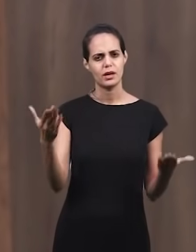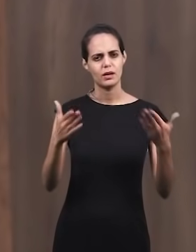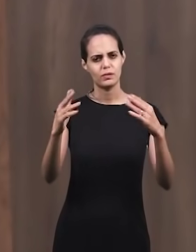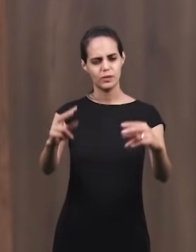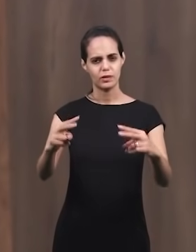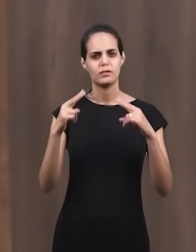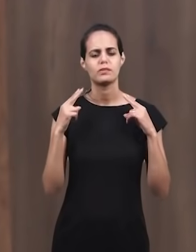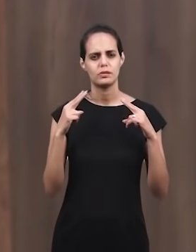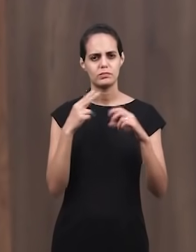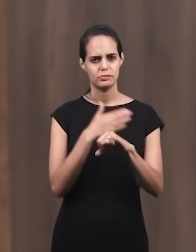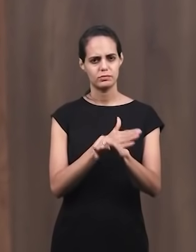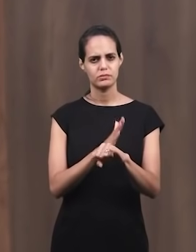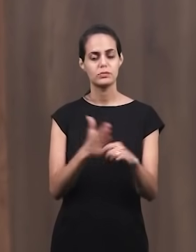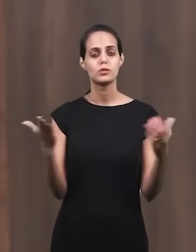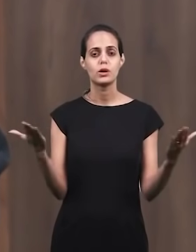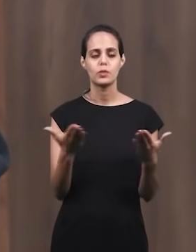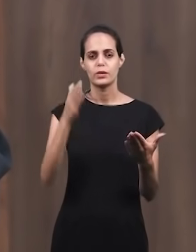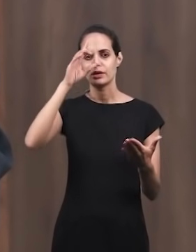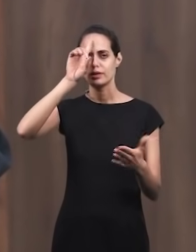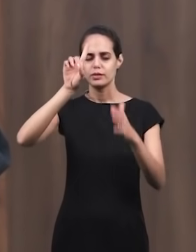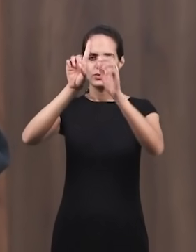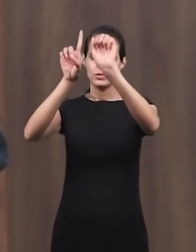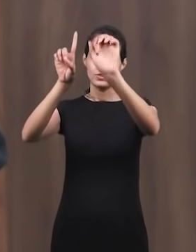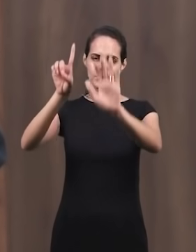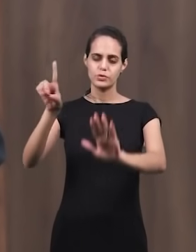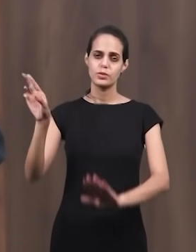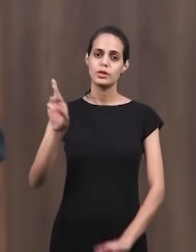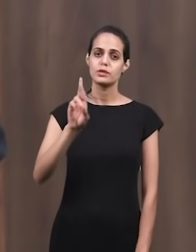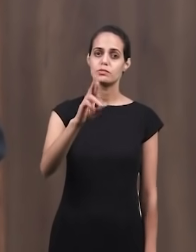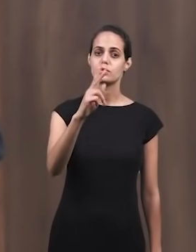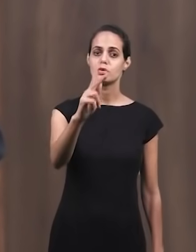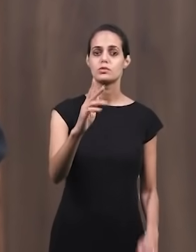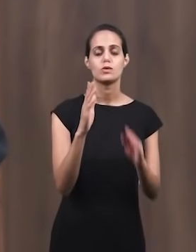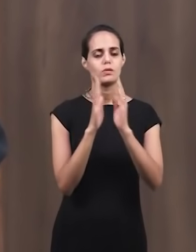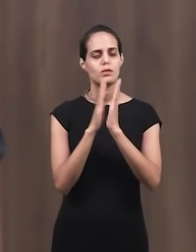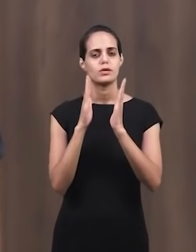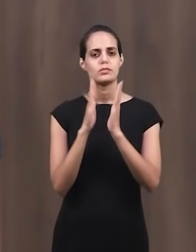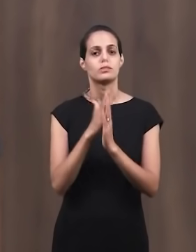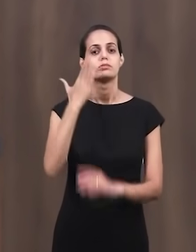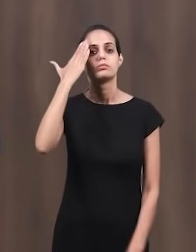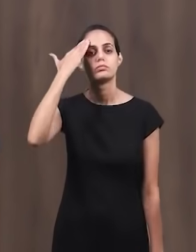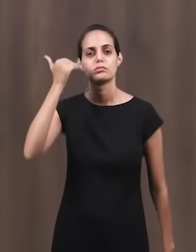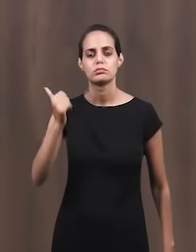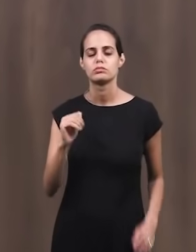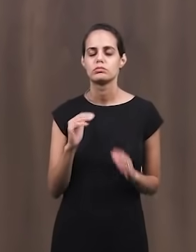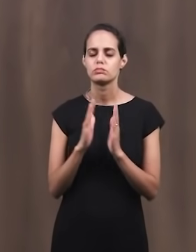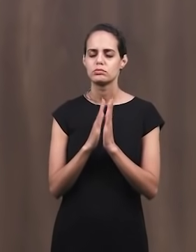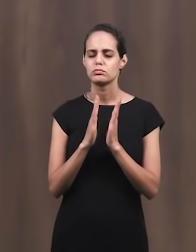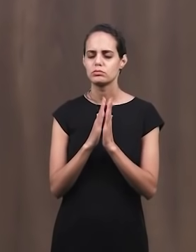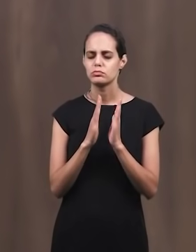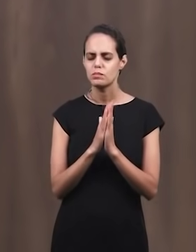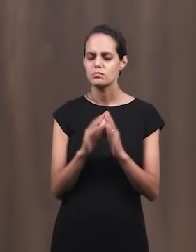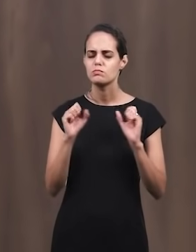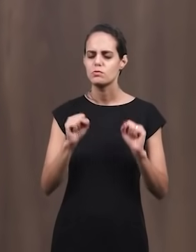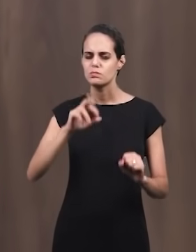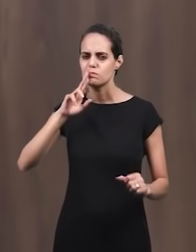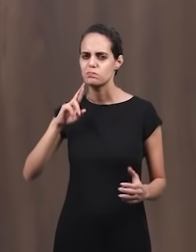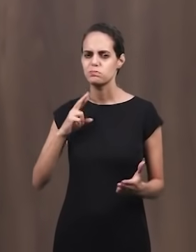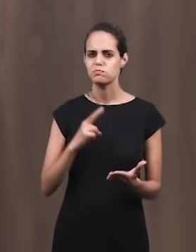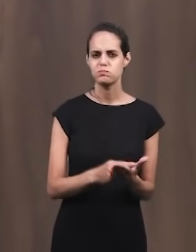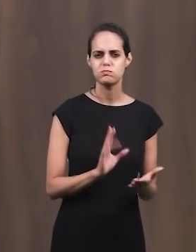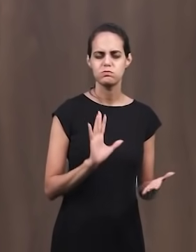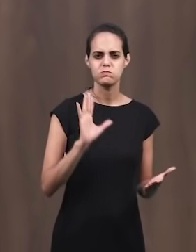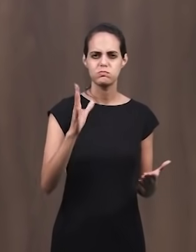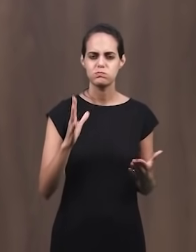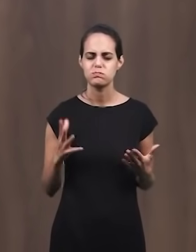nos ouvindo nesse instante, que Deus possa atender a sua oração. Saiba que a oração pode muito em seus